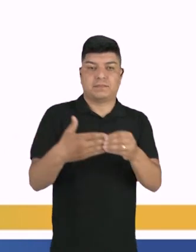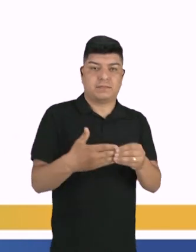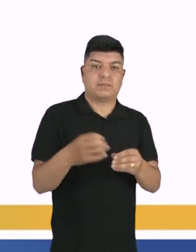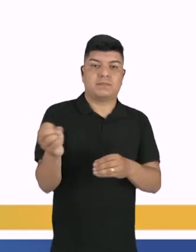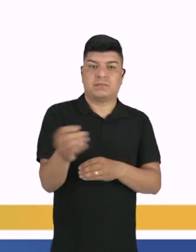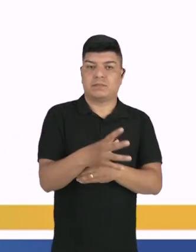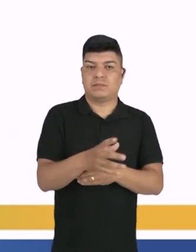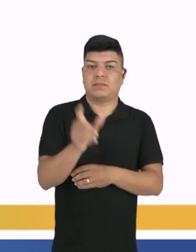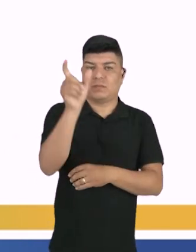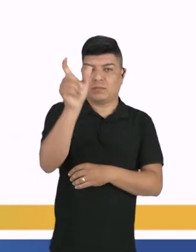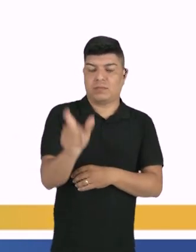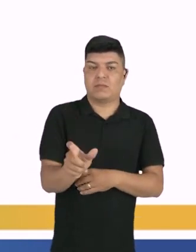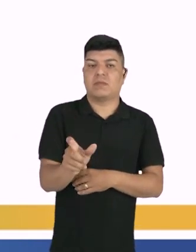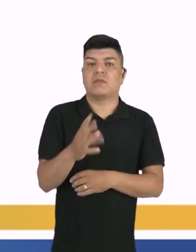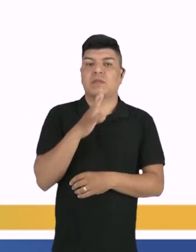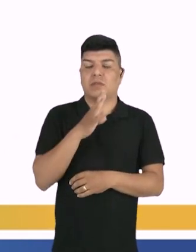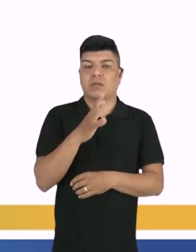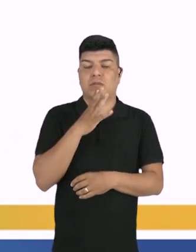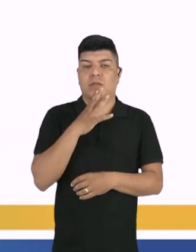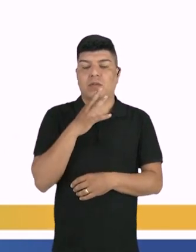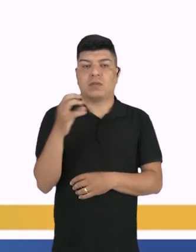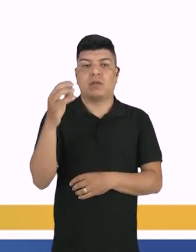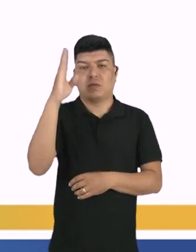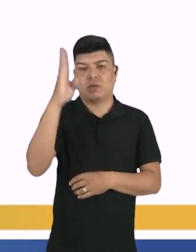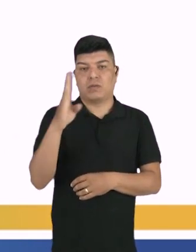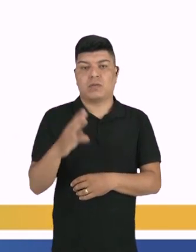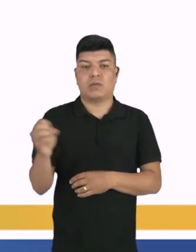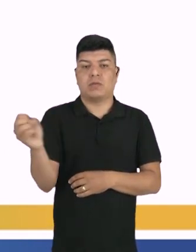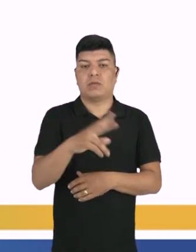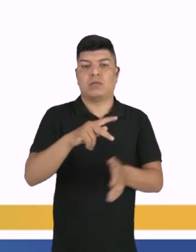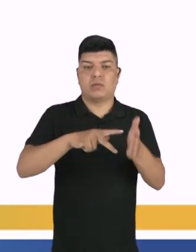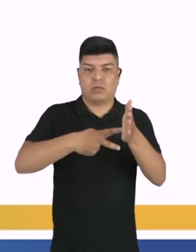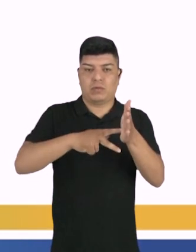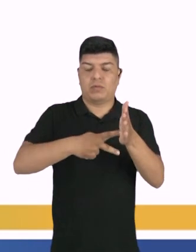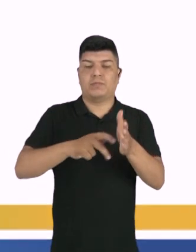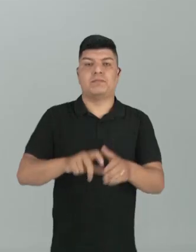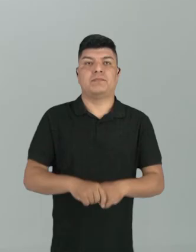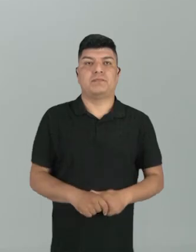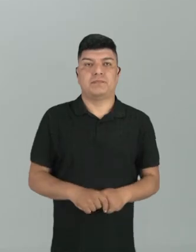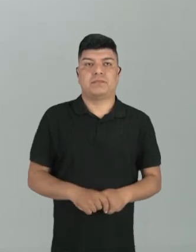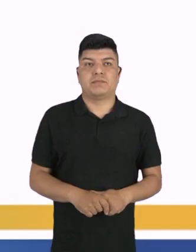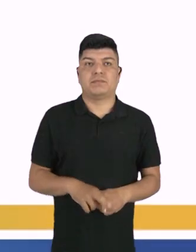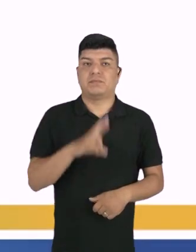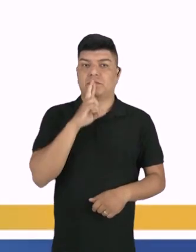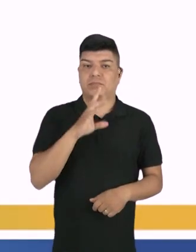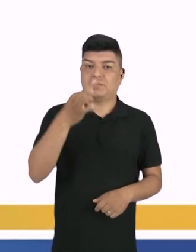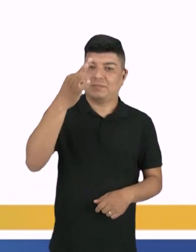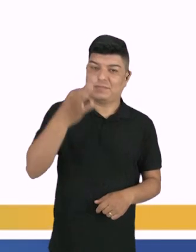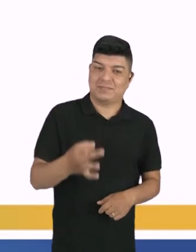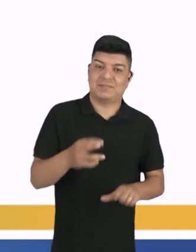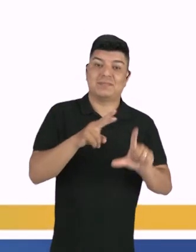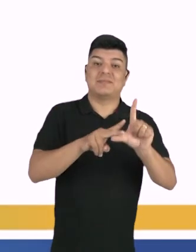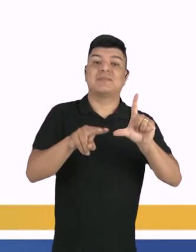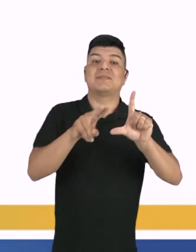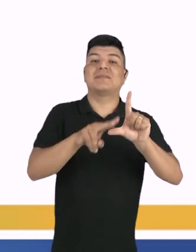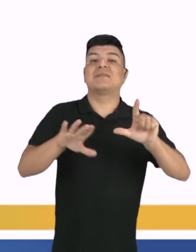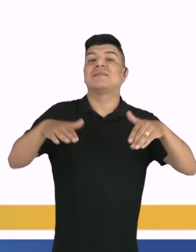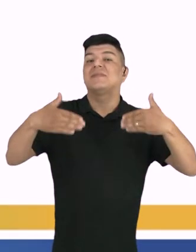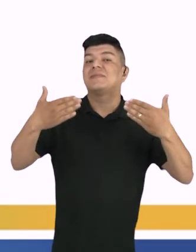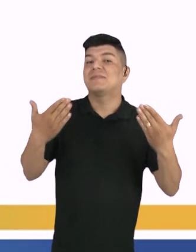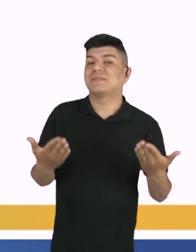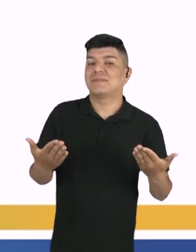novo perfil que ficou conhecido no Brasil como novo sindicalismo. A alternativa correta,